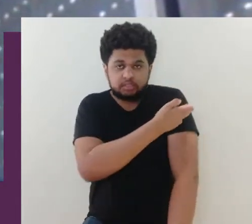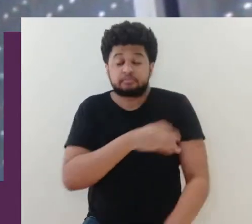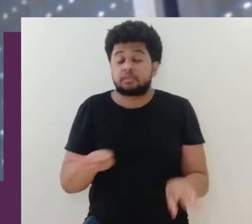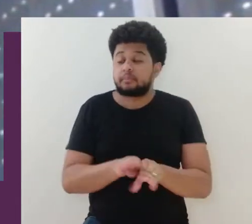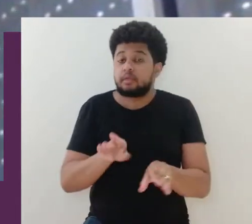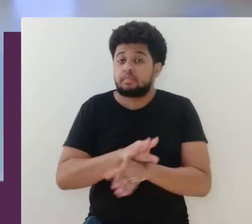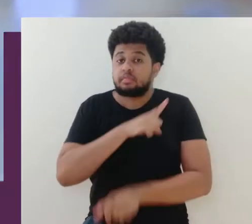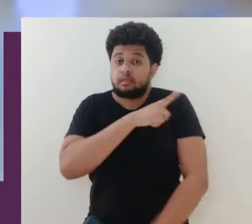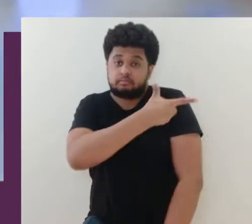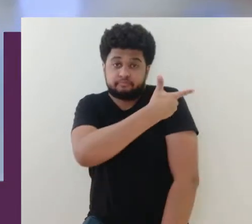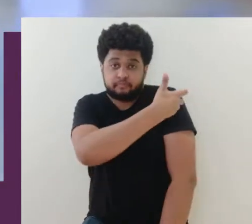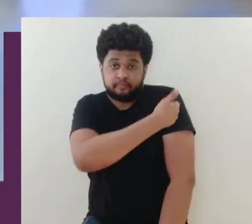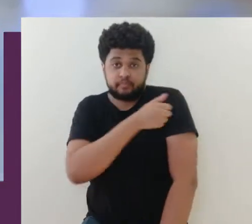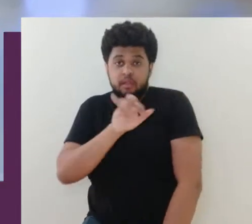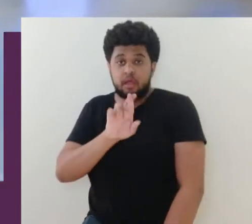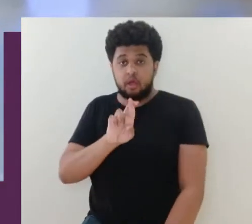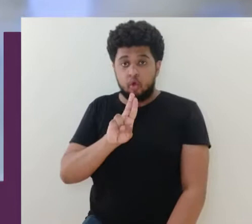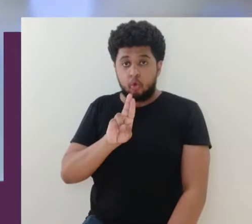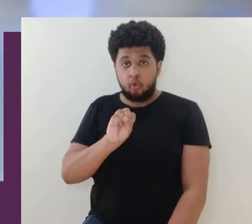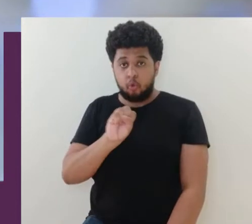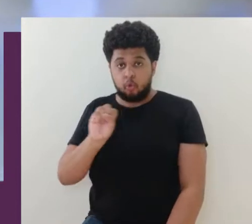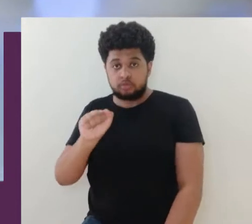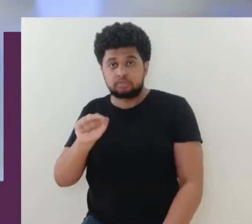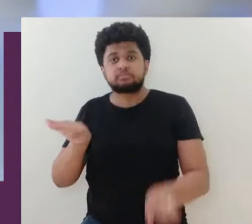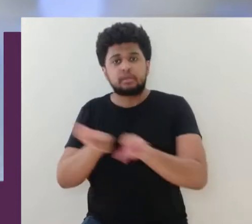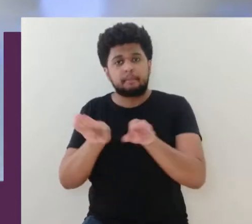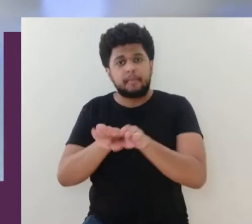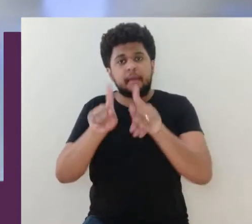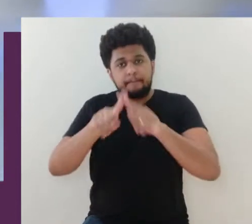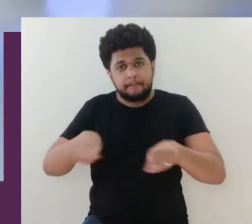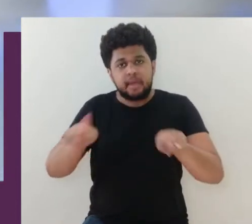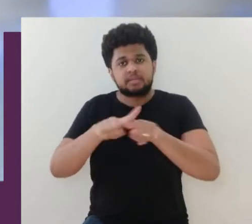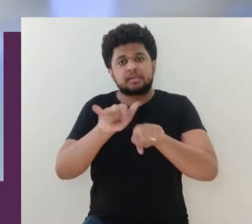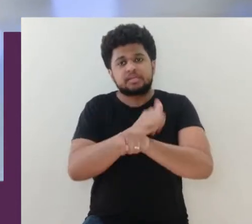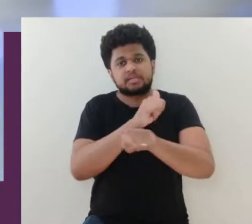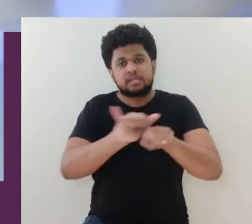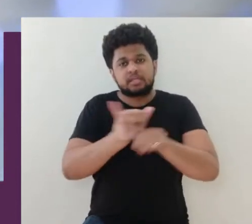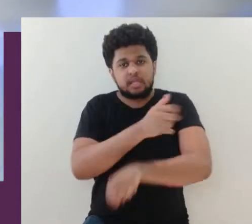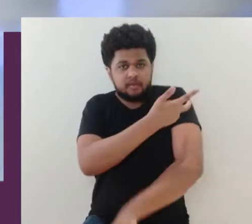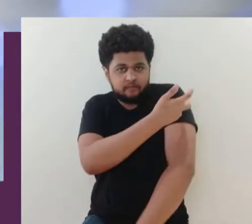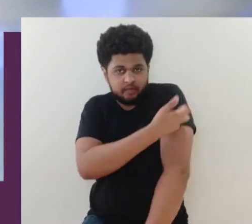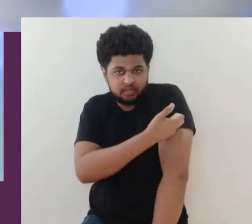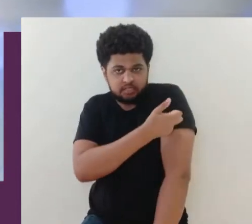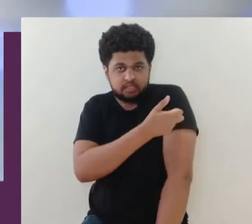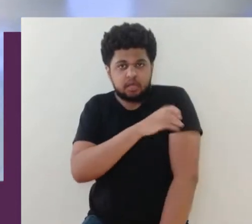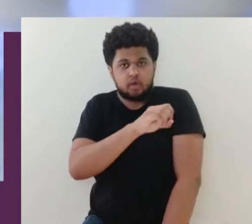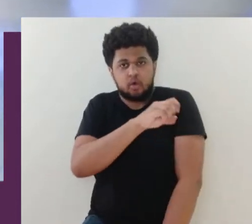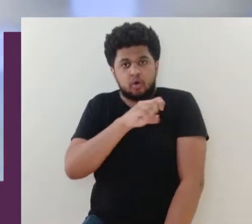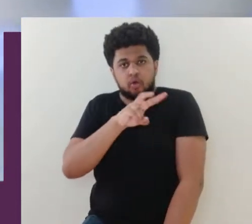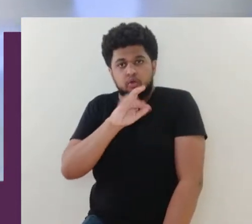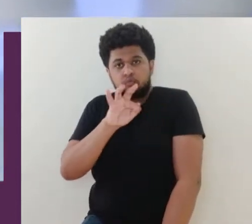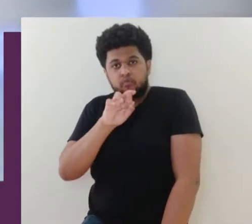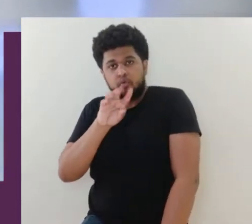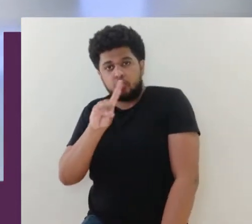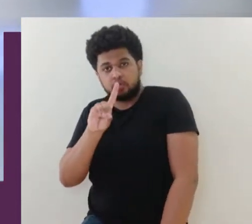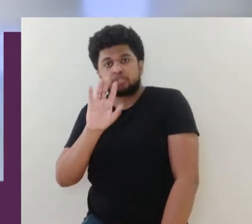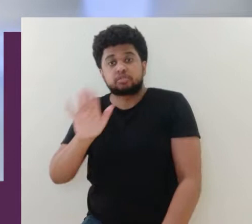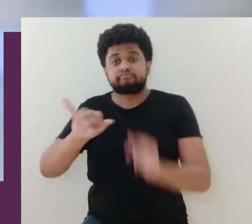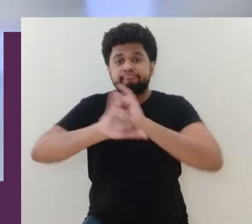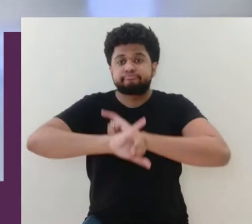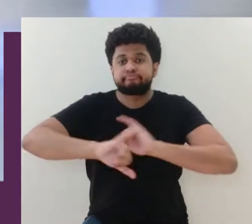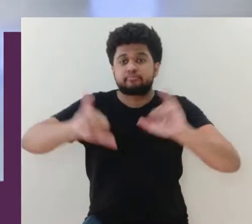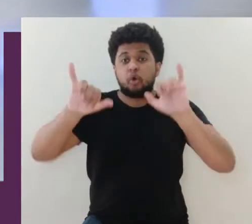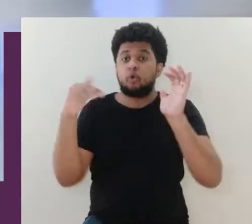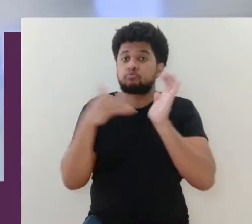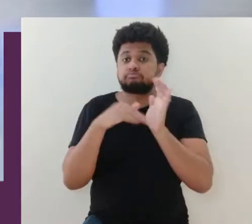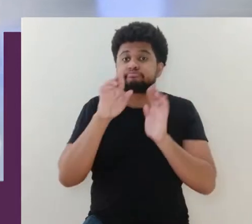ainda a vacina russa, que usa a mesma estratégia da vacina de Oxford e que também